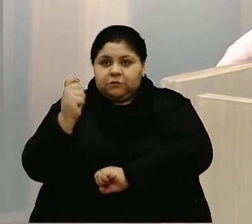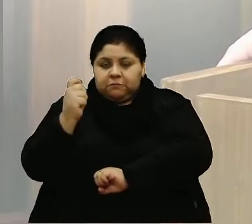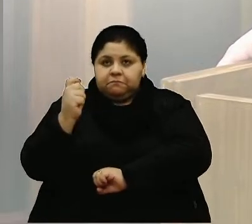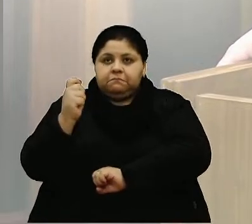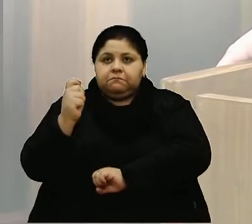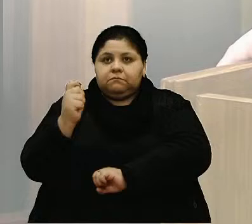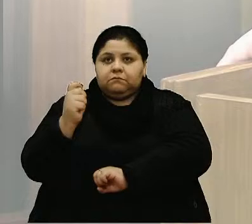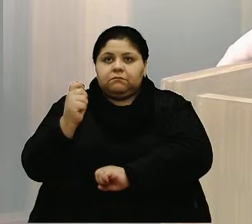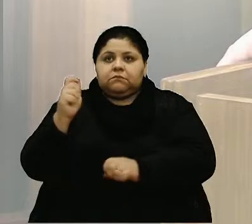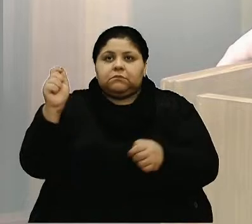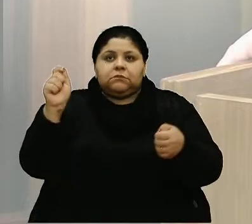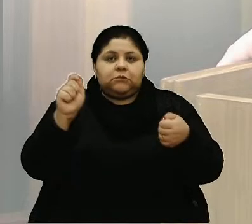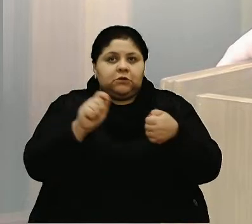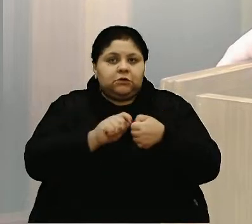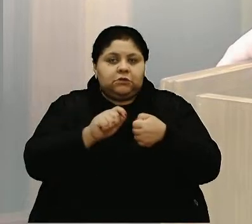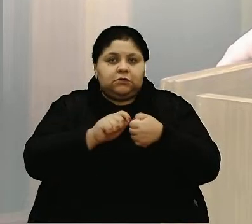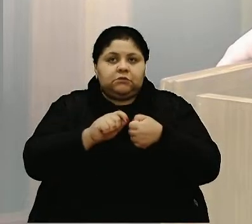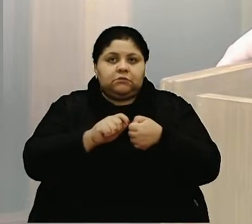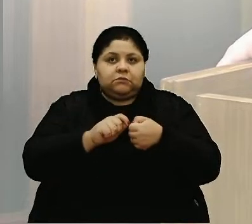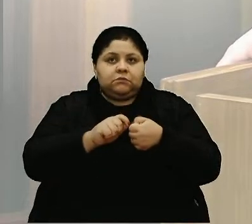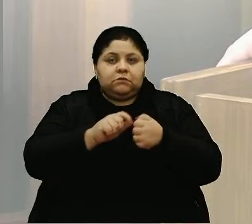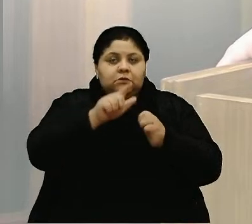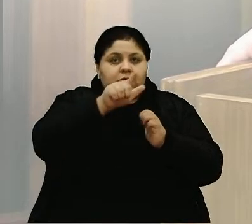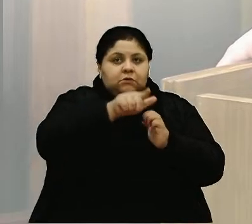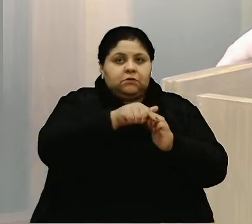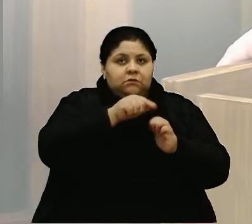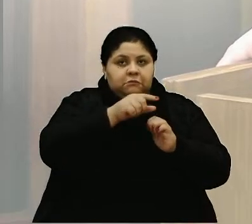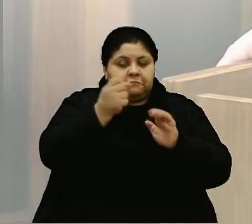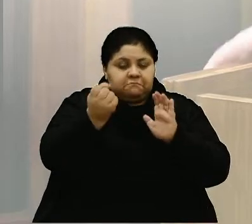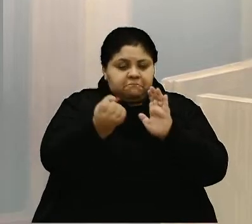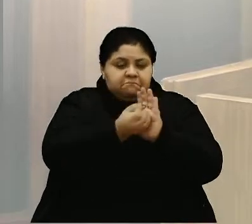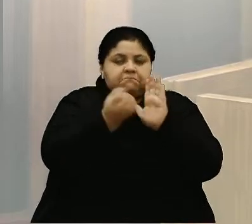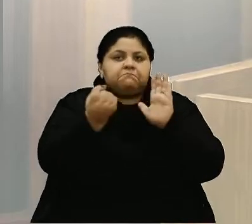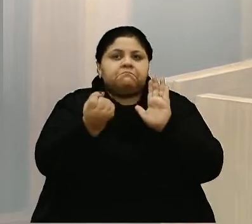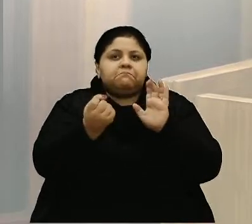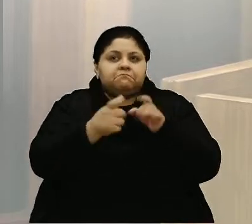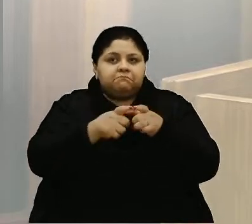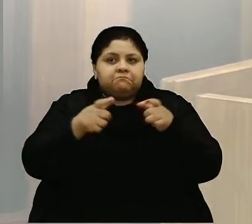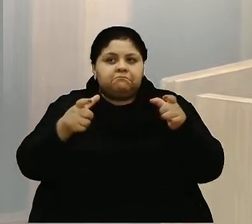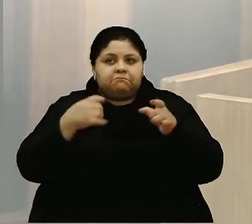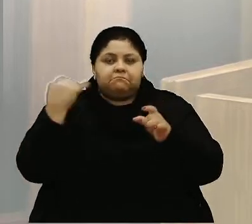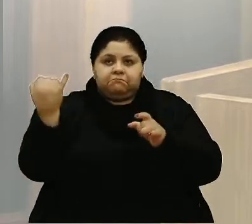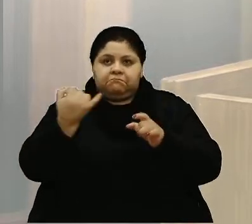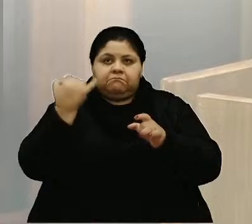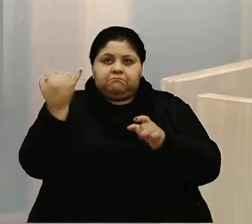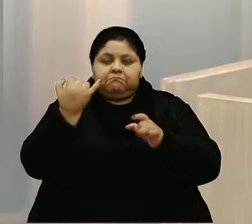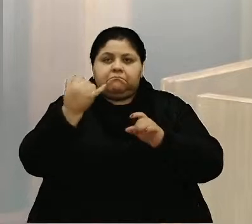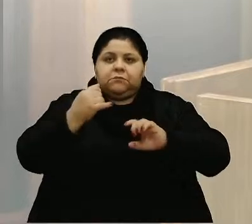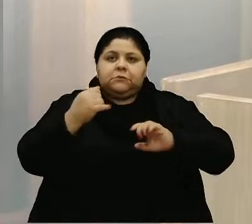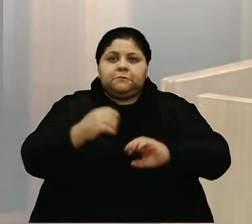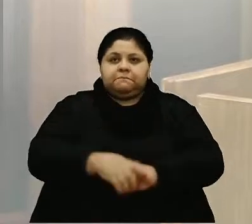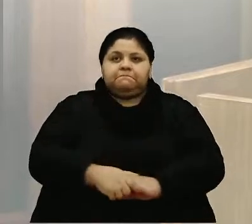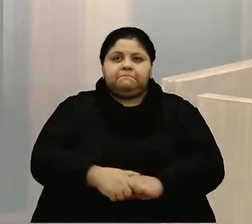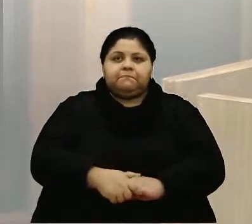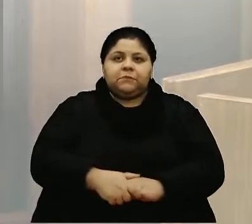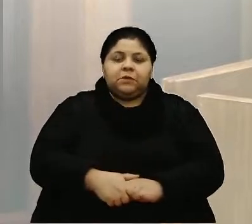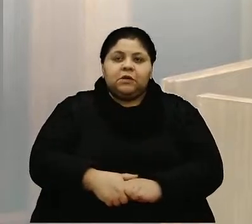é que faz a TerraSol uma marca de uma grande importância e relevância. Obrigado,